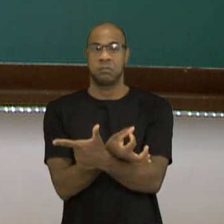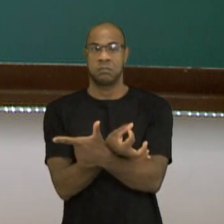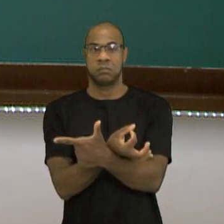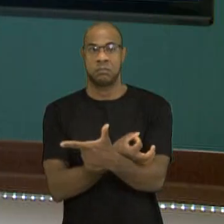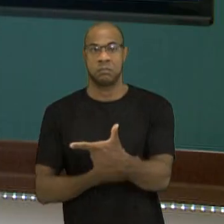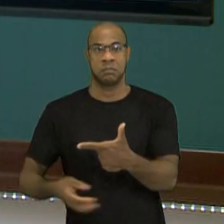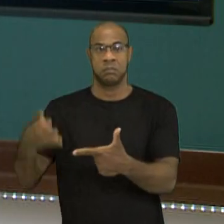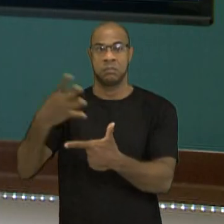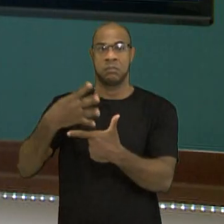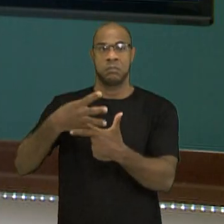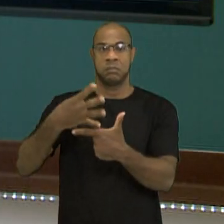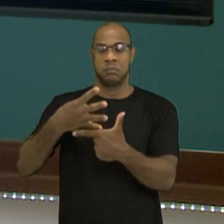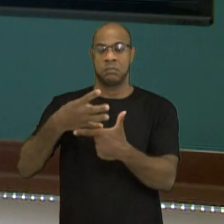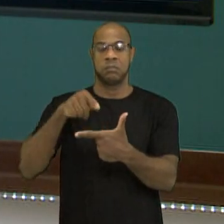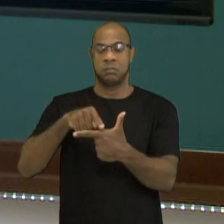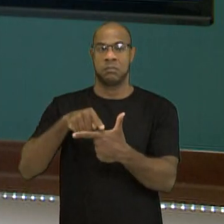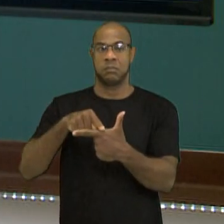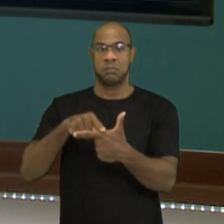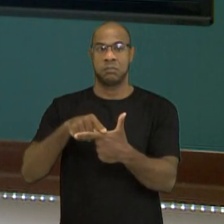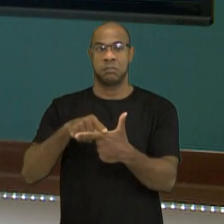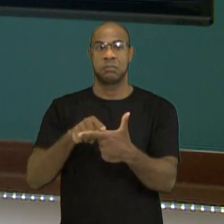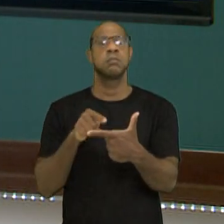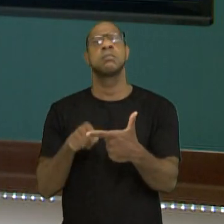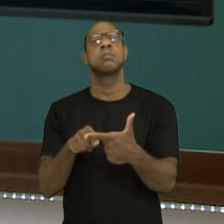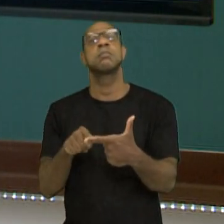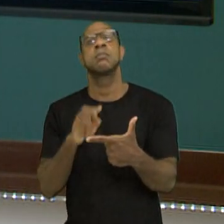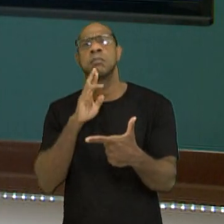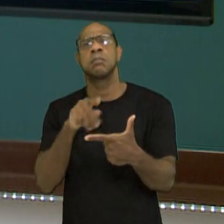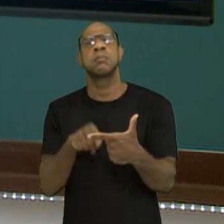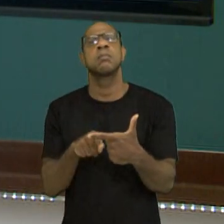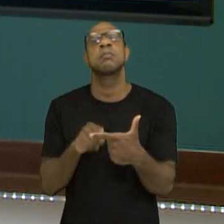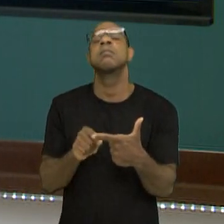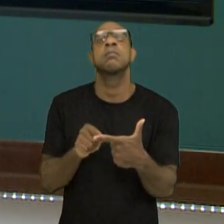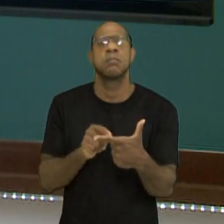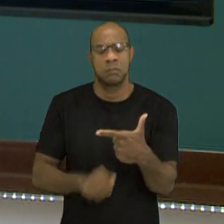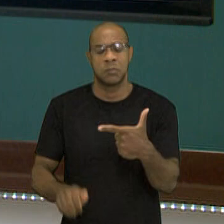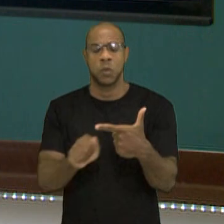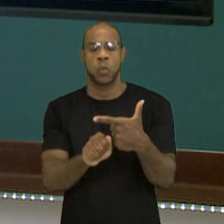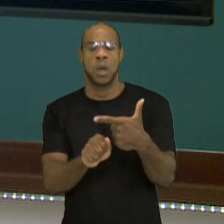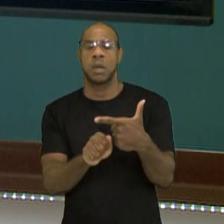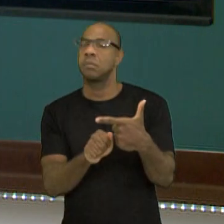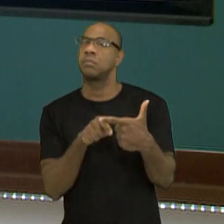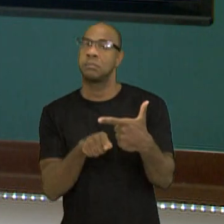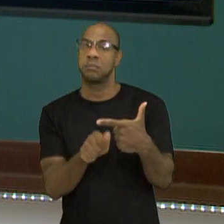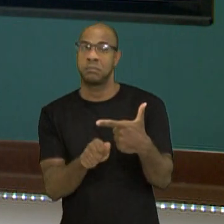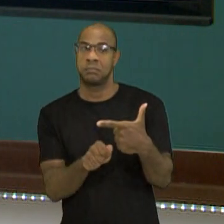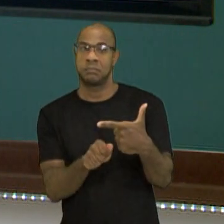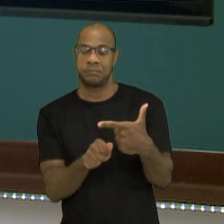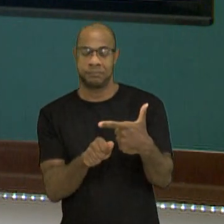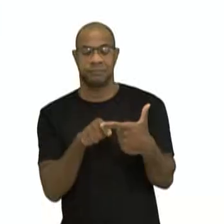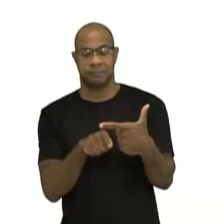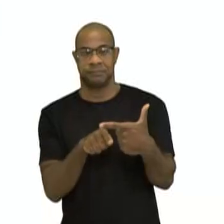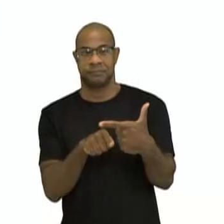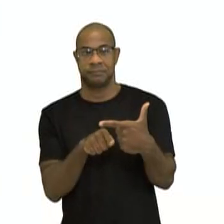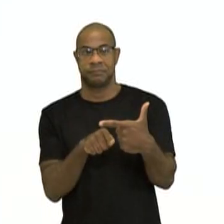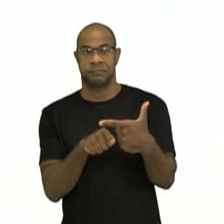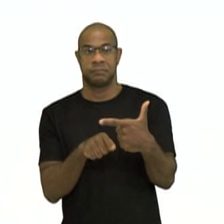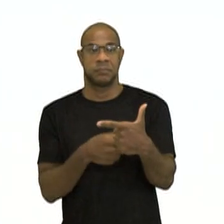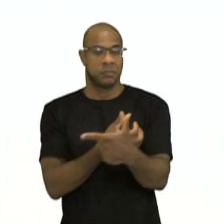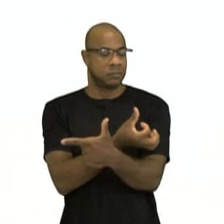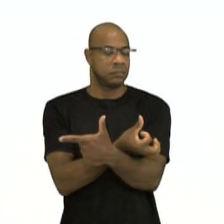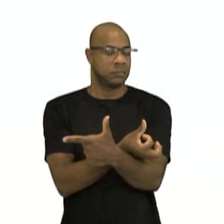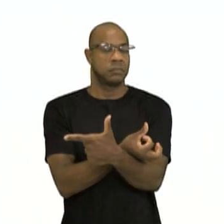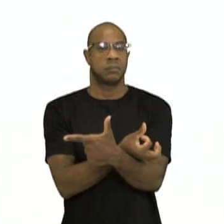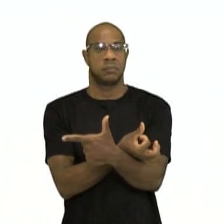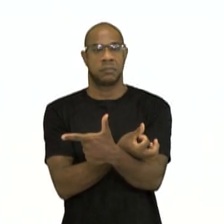dividendo, 4 o meu divisor e quem vai ser o meu quociente? O valor do A. Então, eu vou ter o quê aqui, ó? 6